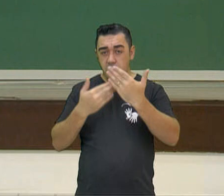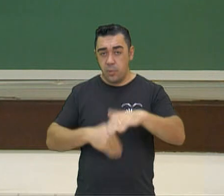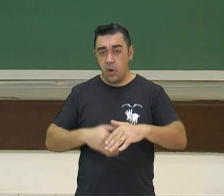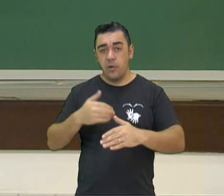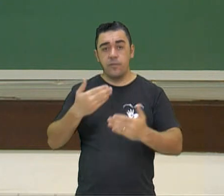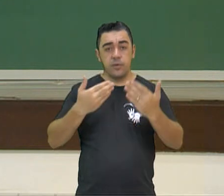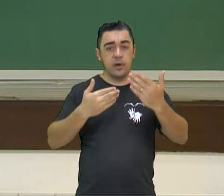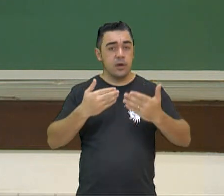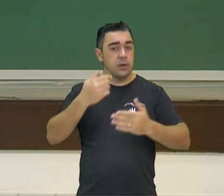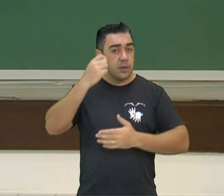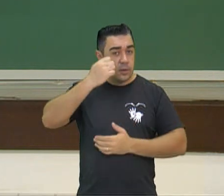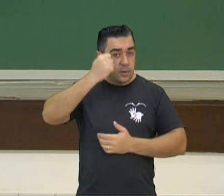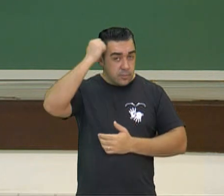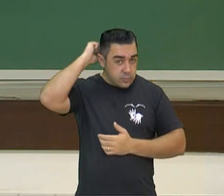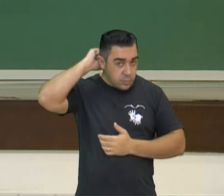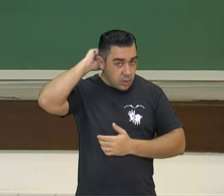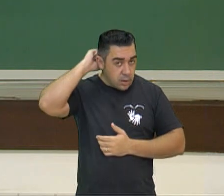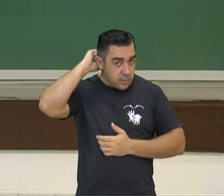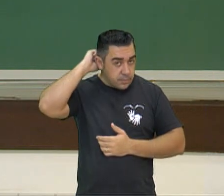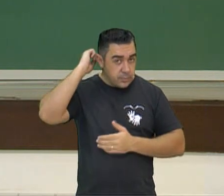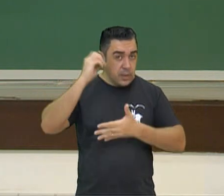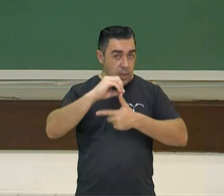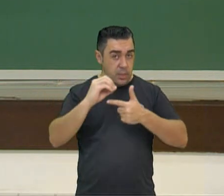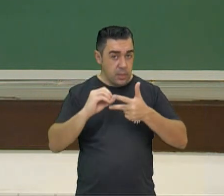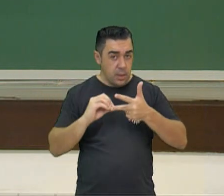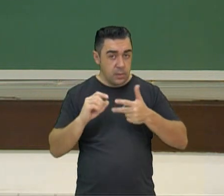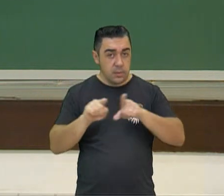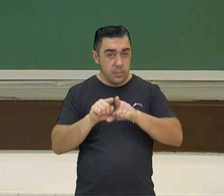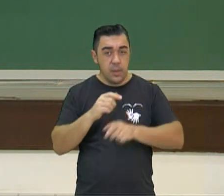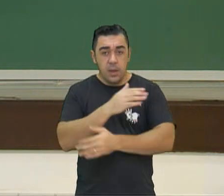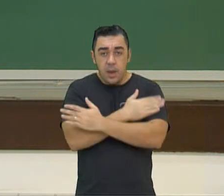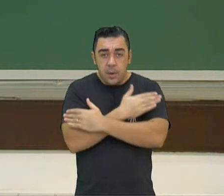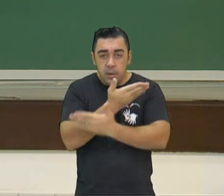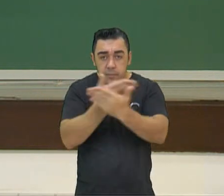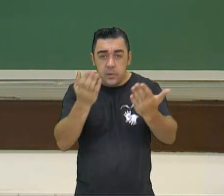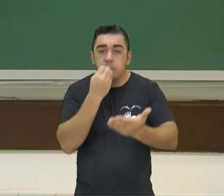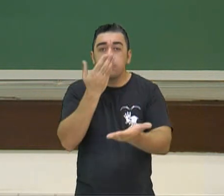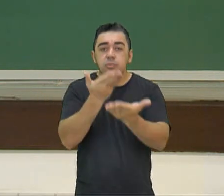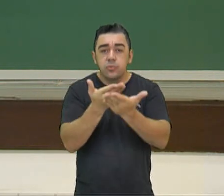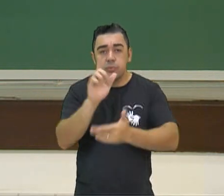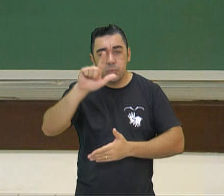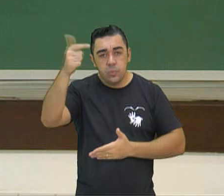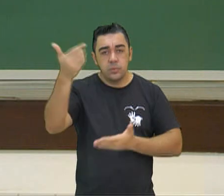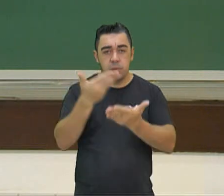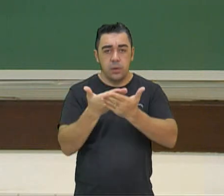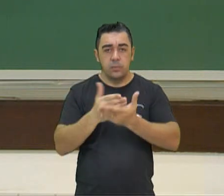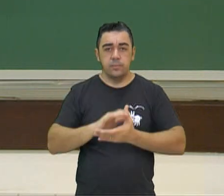seus vestibulares e do Enem. Grande abraço, bons estudos, até a próxima.